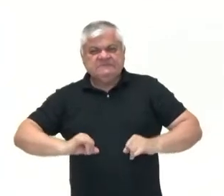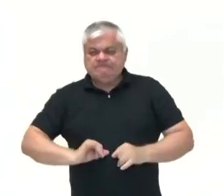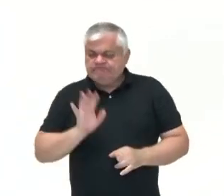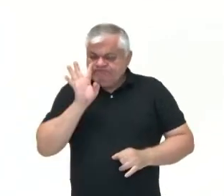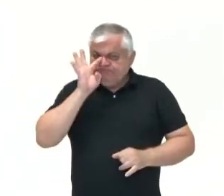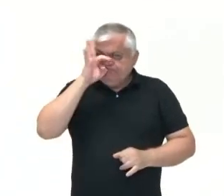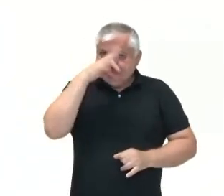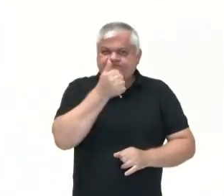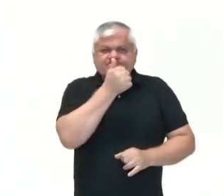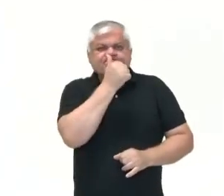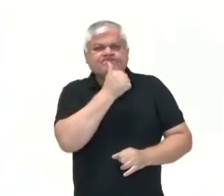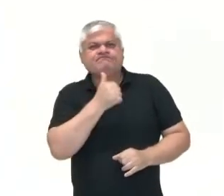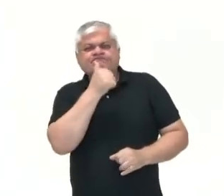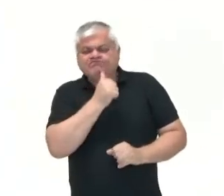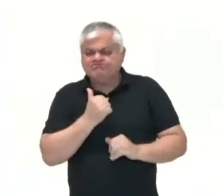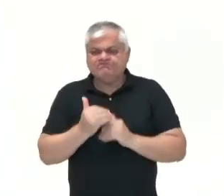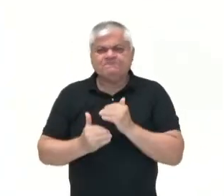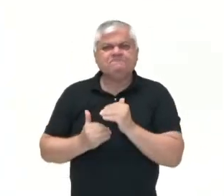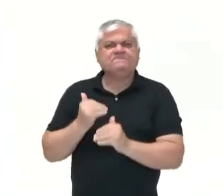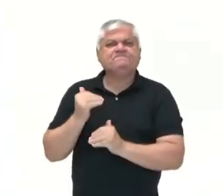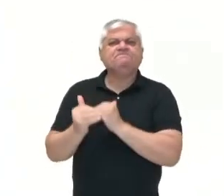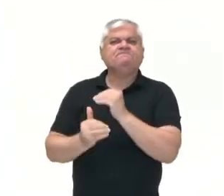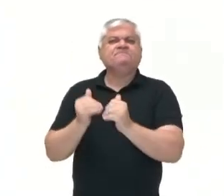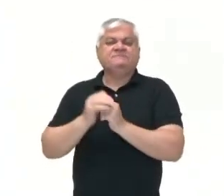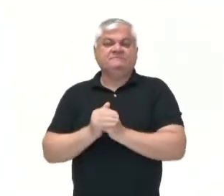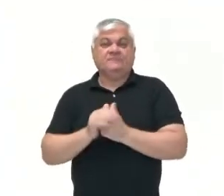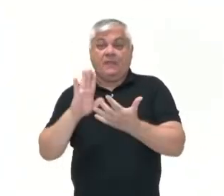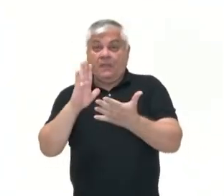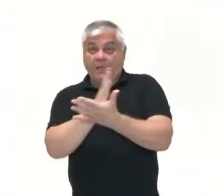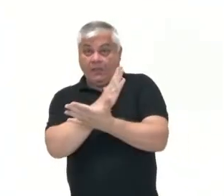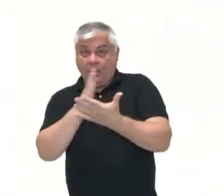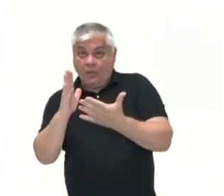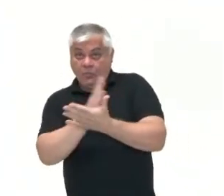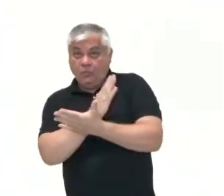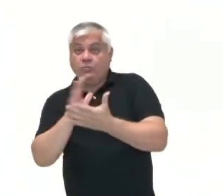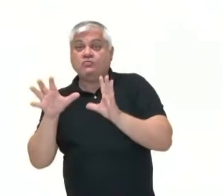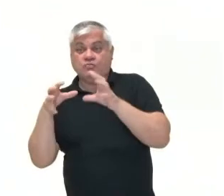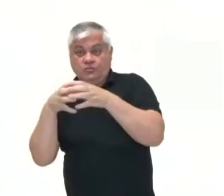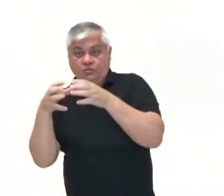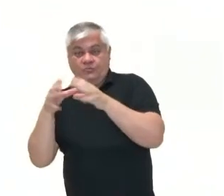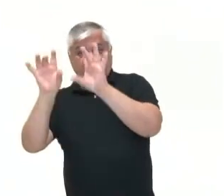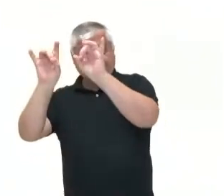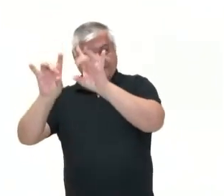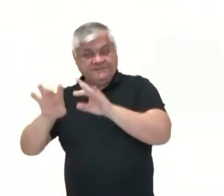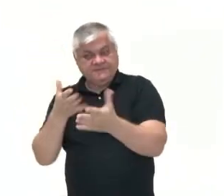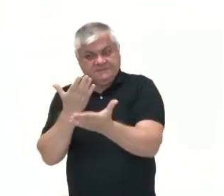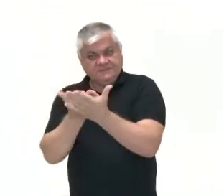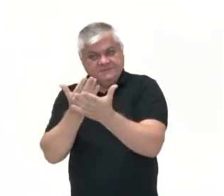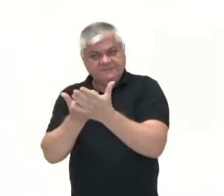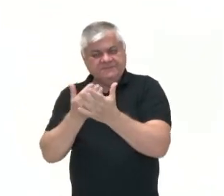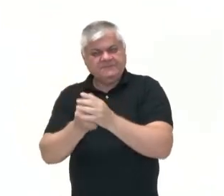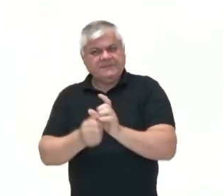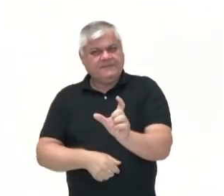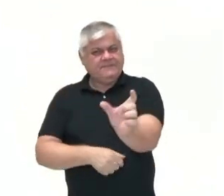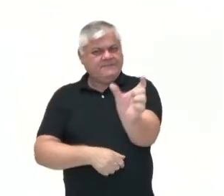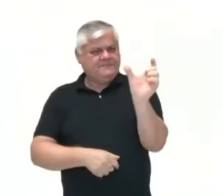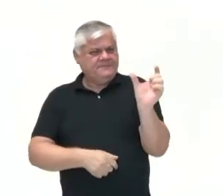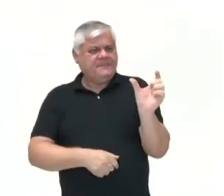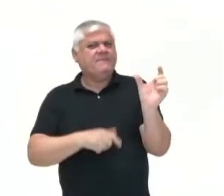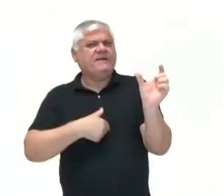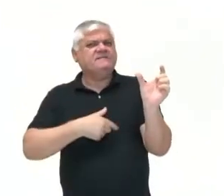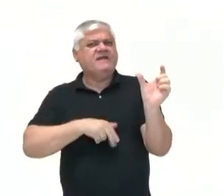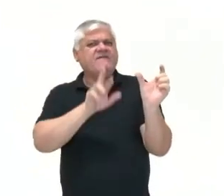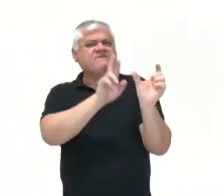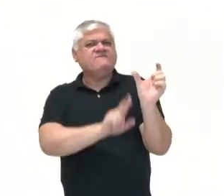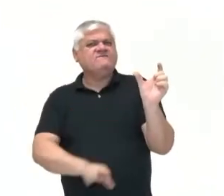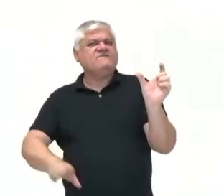ele vivenciou, né? Alguns especialistas, eles defendem outra hipótese, né? A expressão seria uma variação de